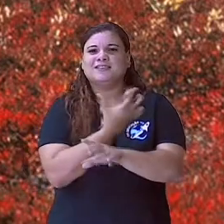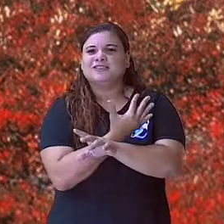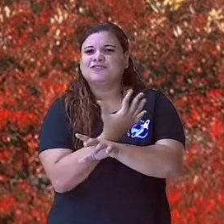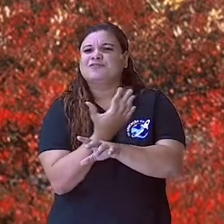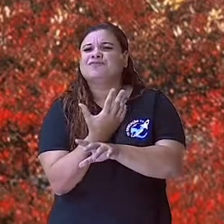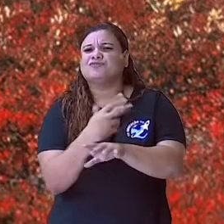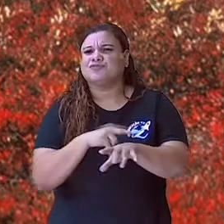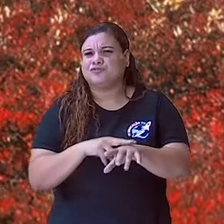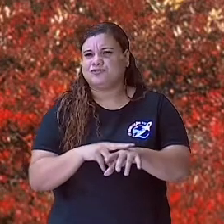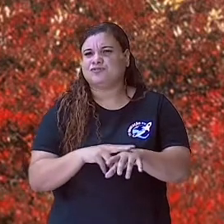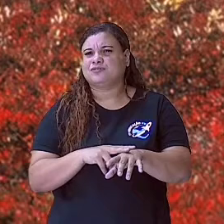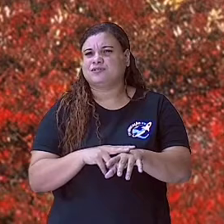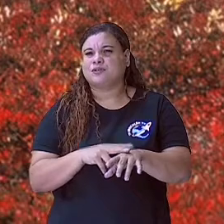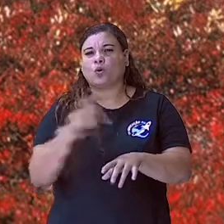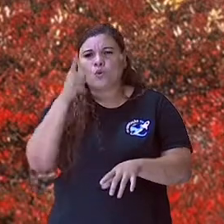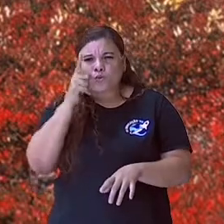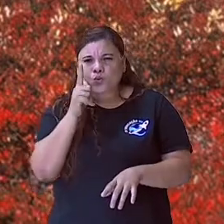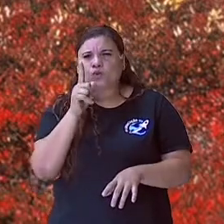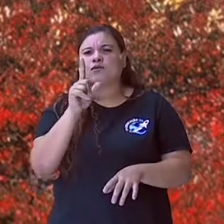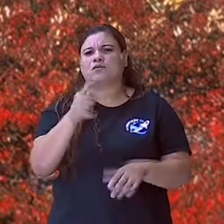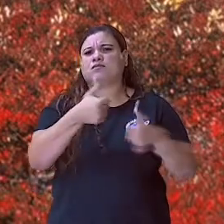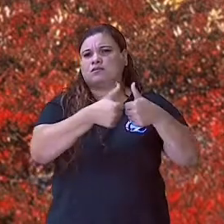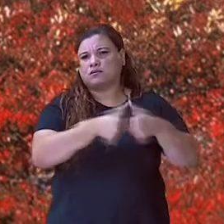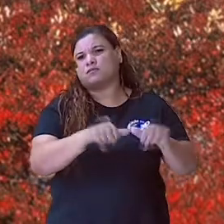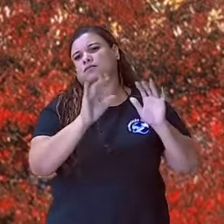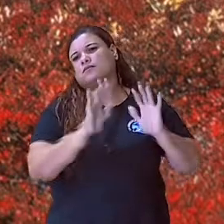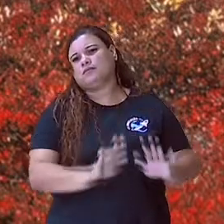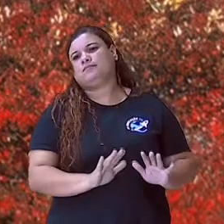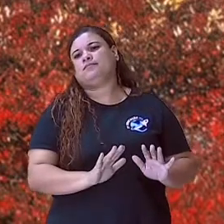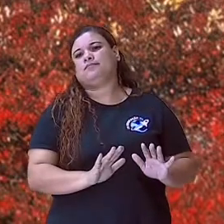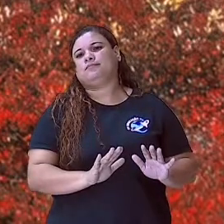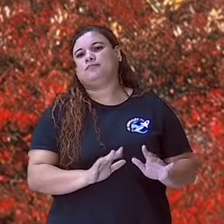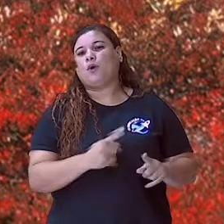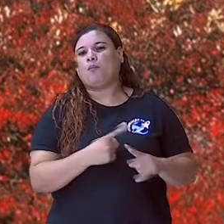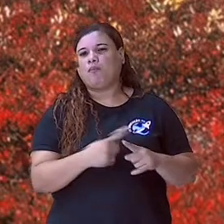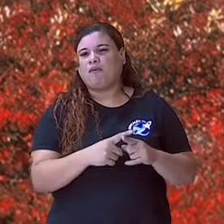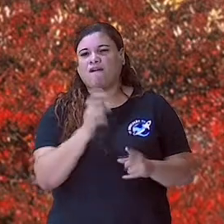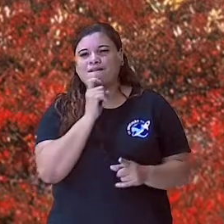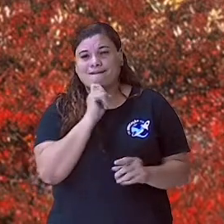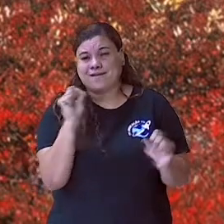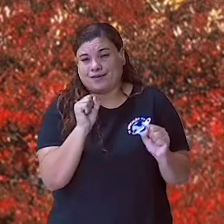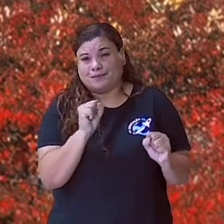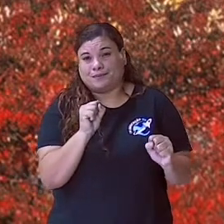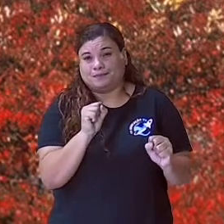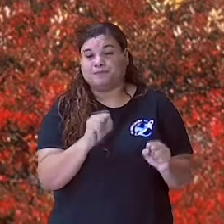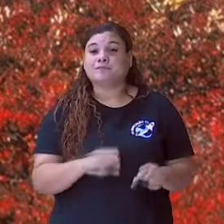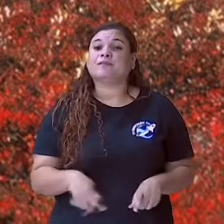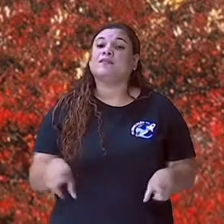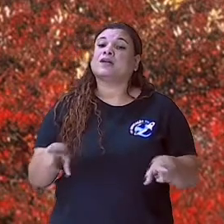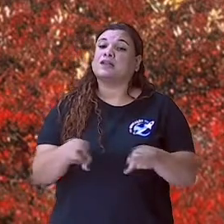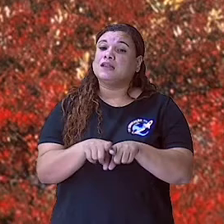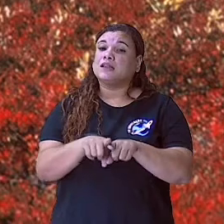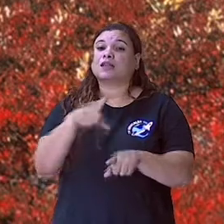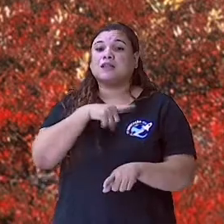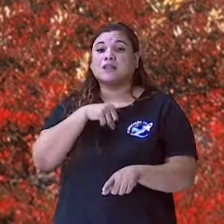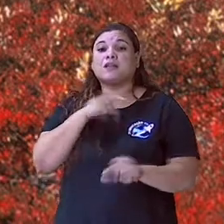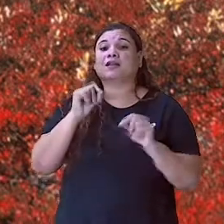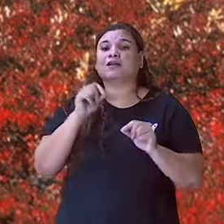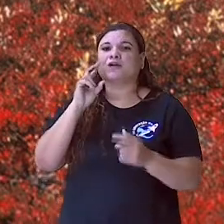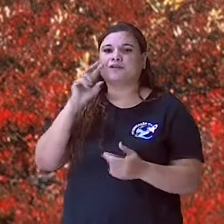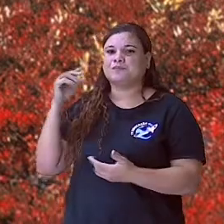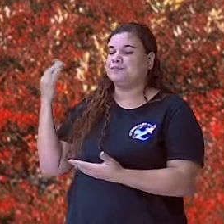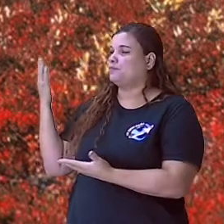conseguir, né? Que vai vencer esse clima. E nós temos também os campos e as